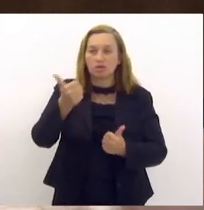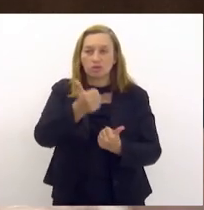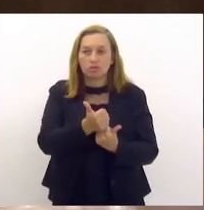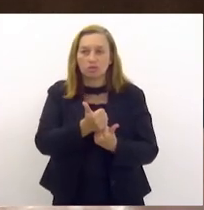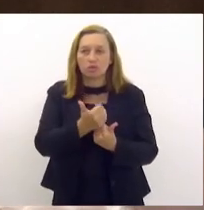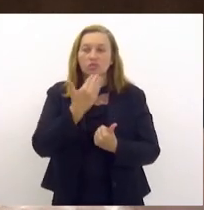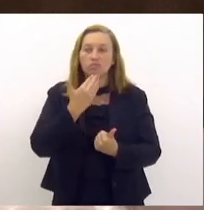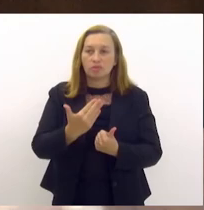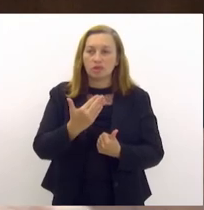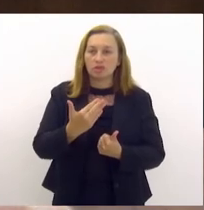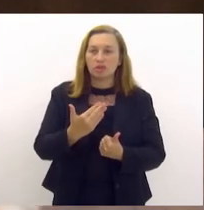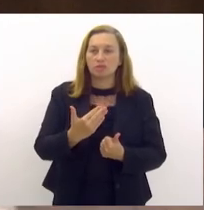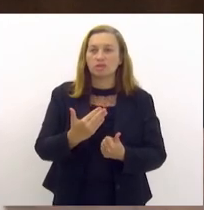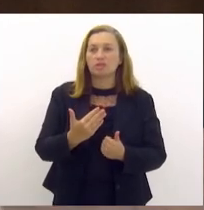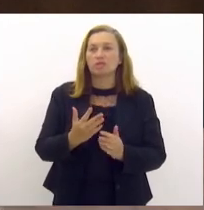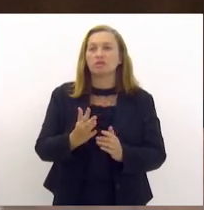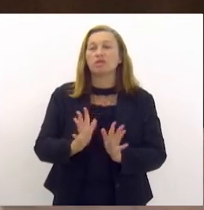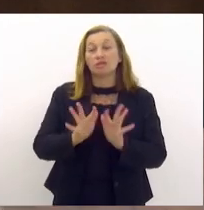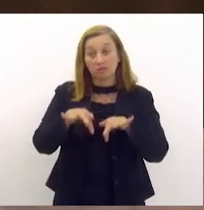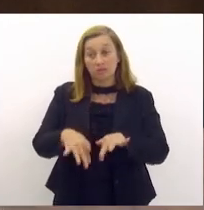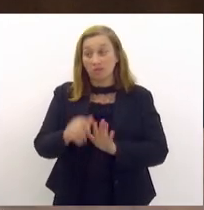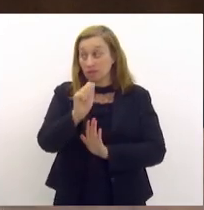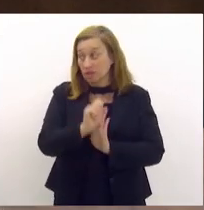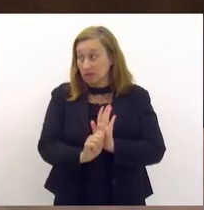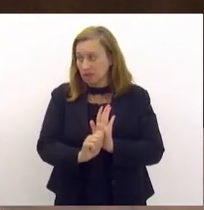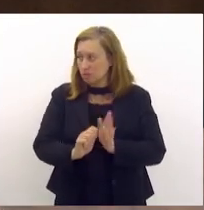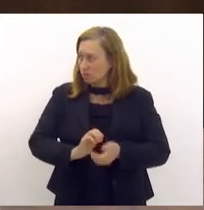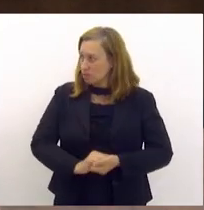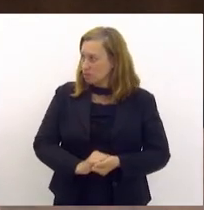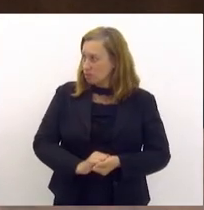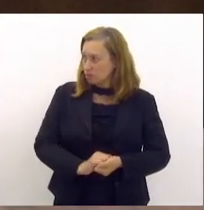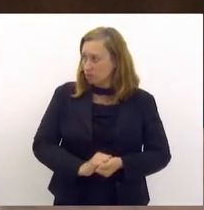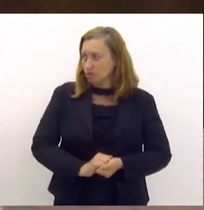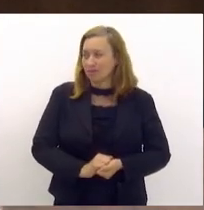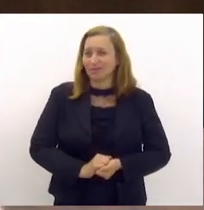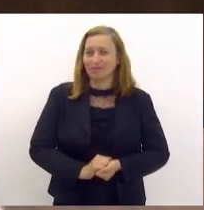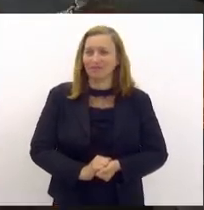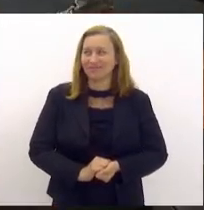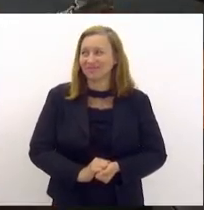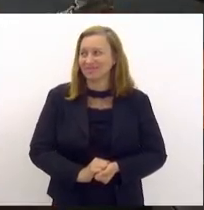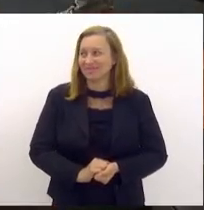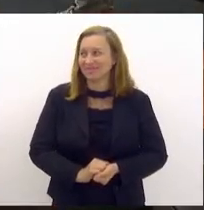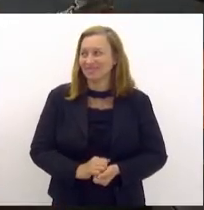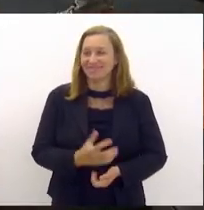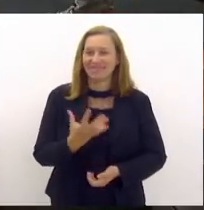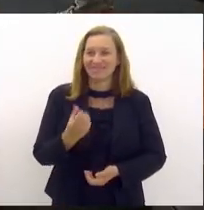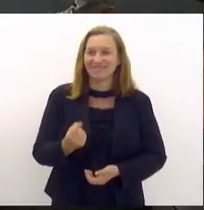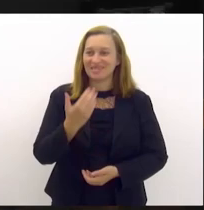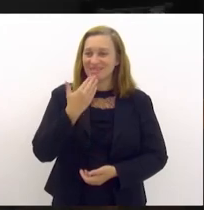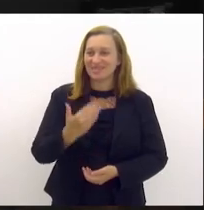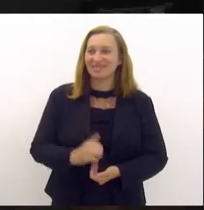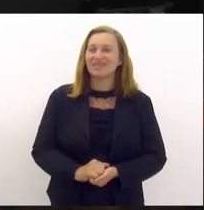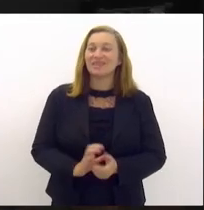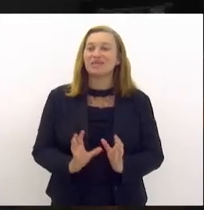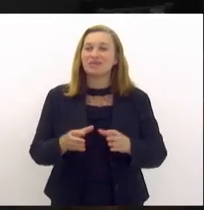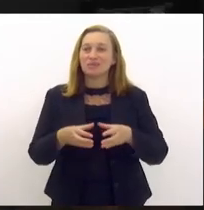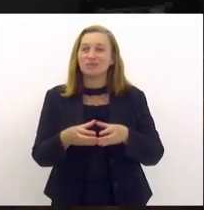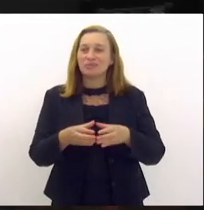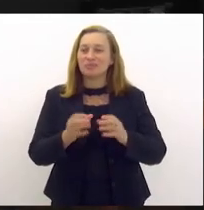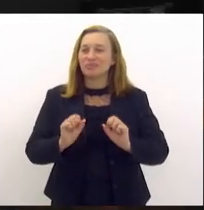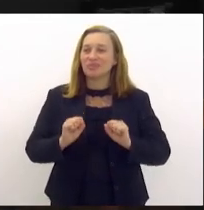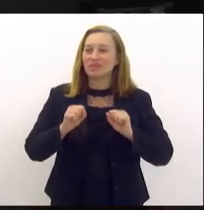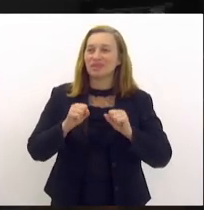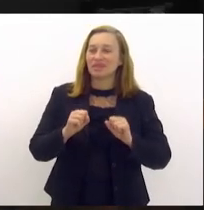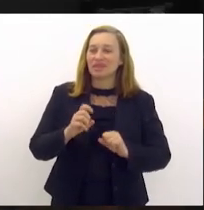substitutivo, pedindo a Vossa Excelência a forma final de redação. A presidência defere o pedido de Vossa Excelência. Pela Comissão de Defesa